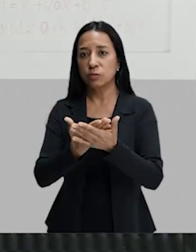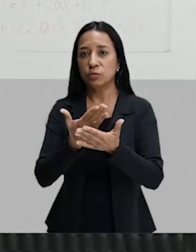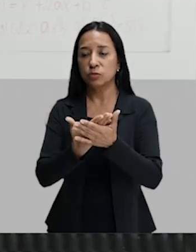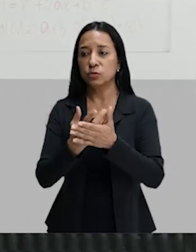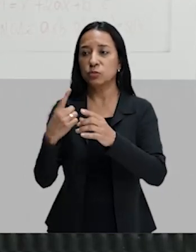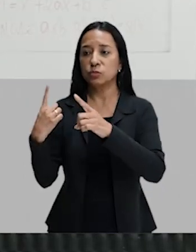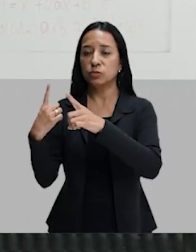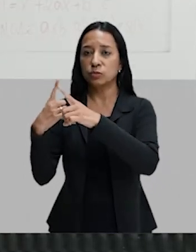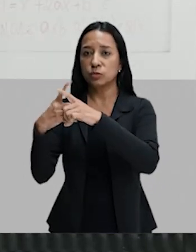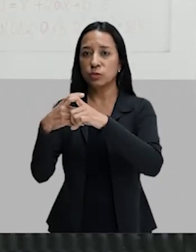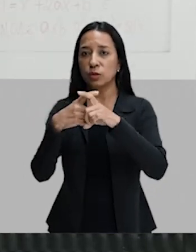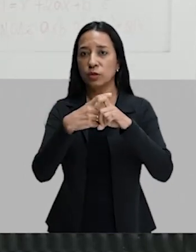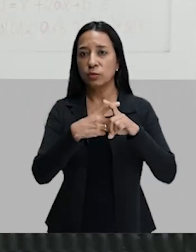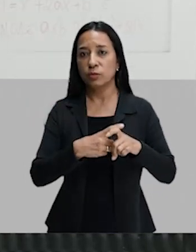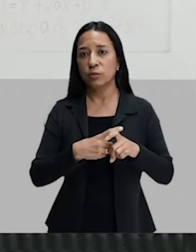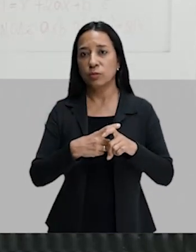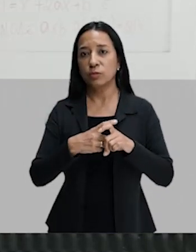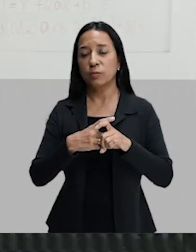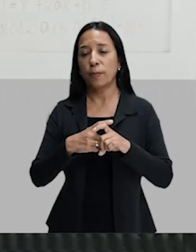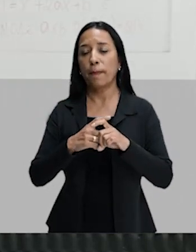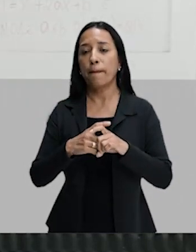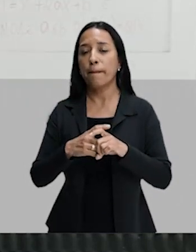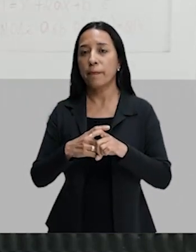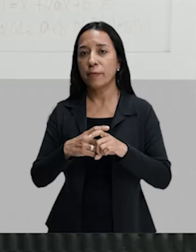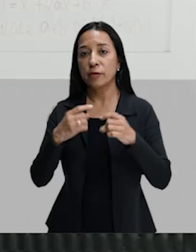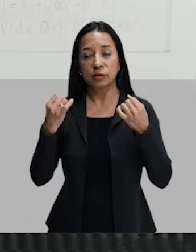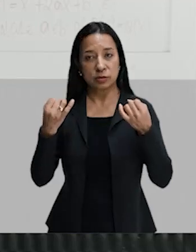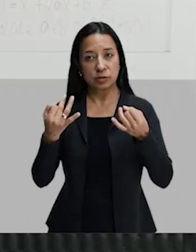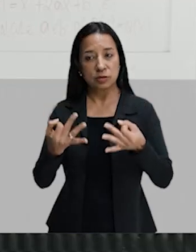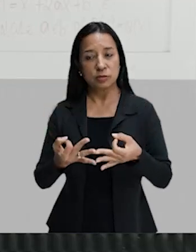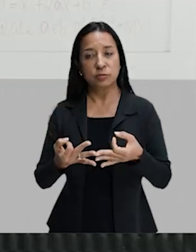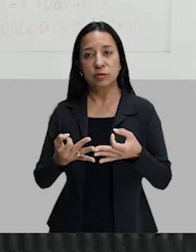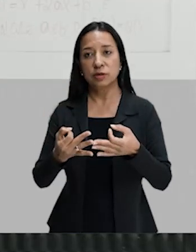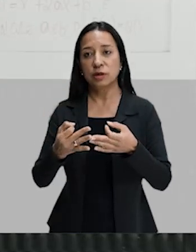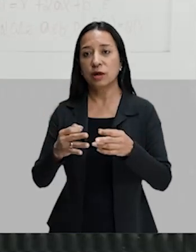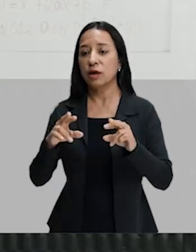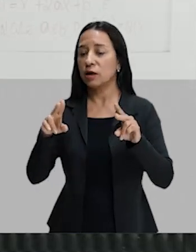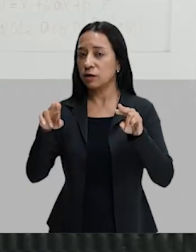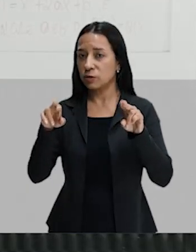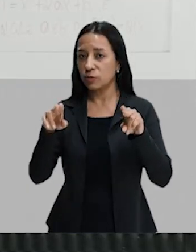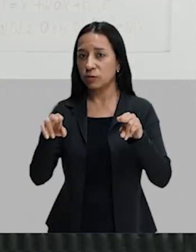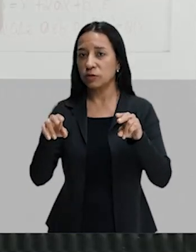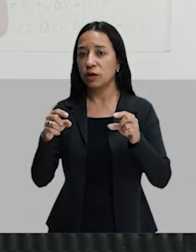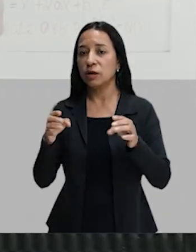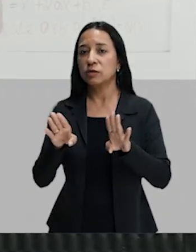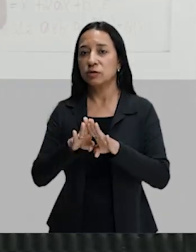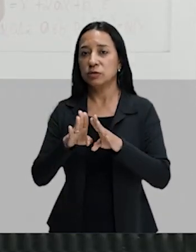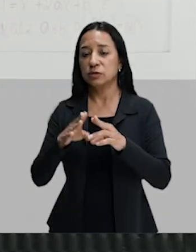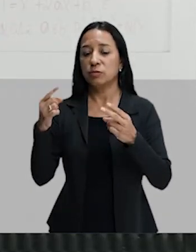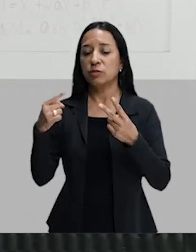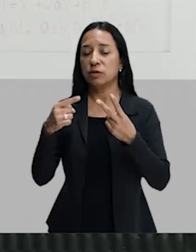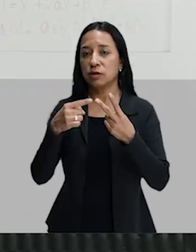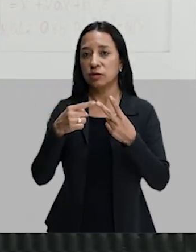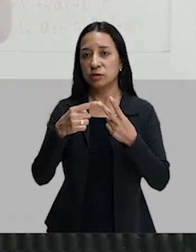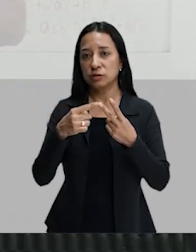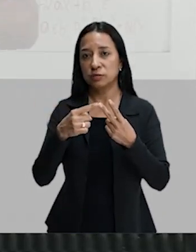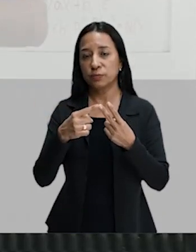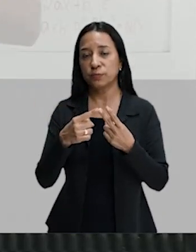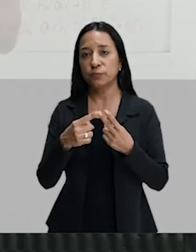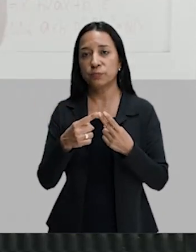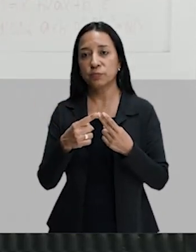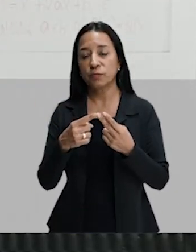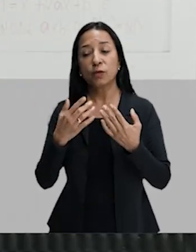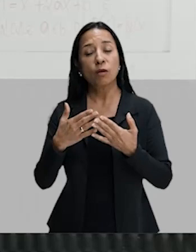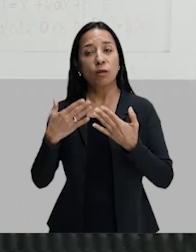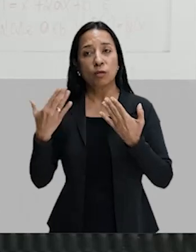Vamos falar aqui de igualdade e raízes de polinômio. Quando eu falei aqui de valor numérico, nós falamos um pouquinho